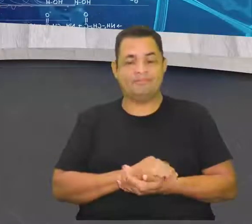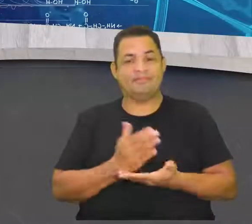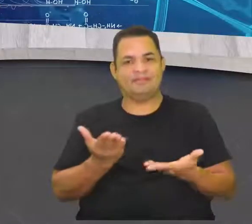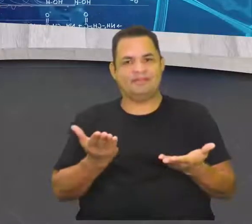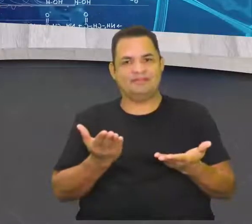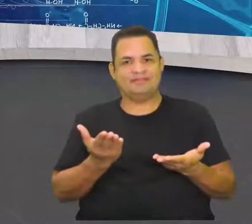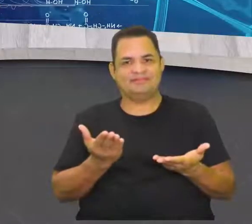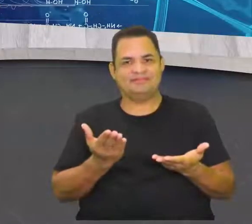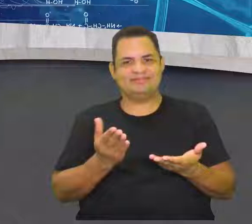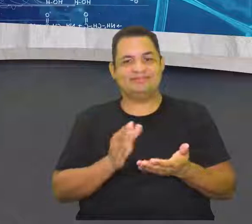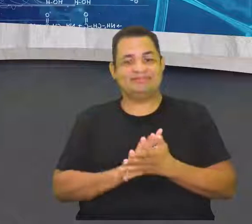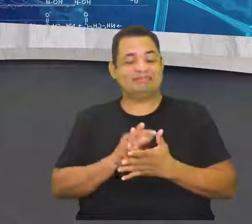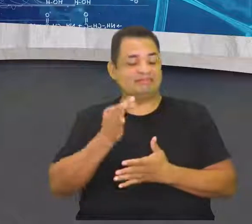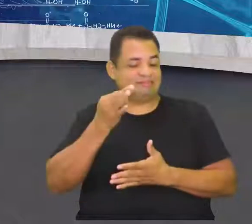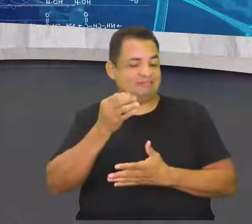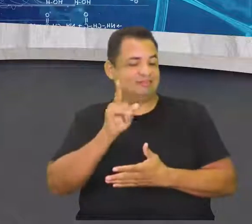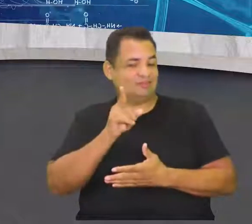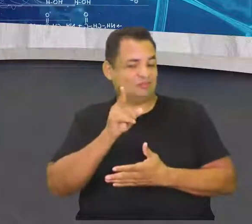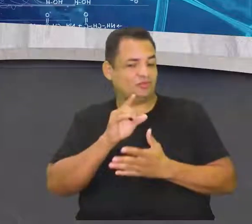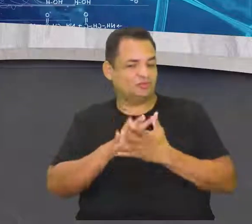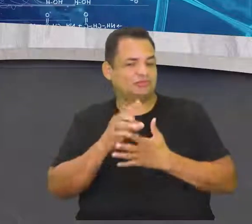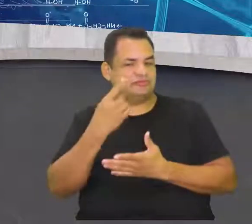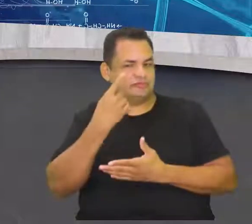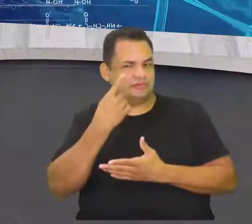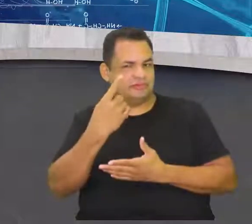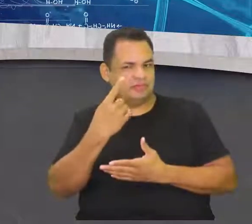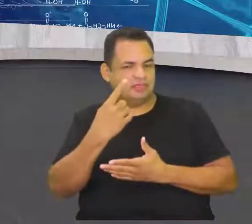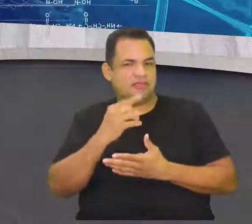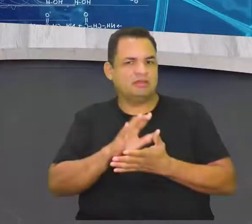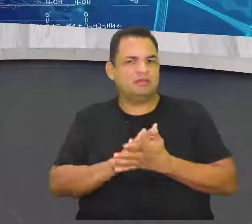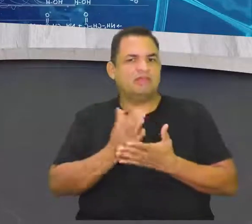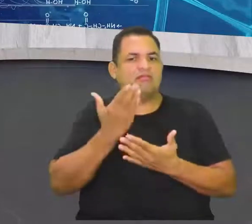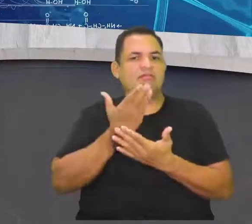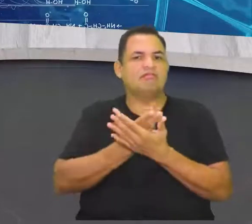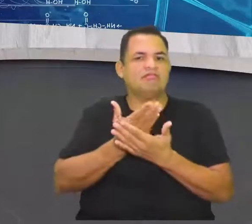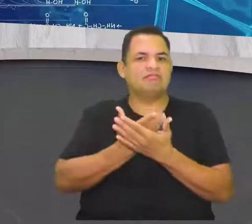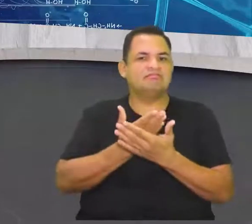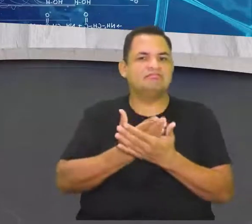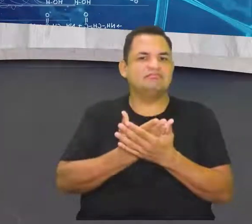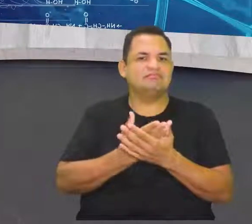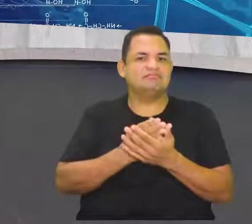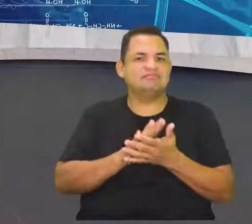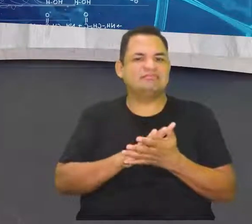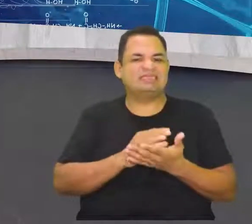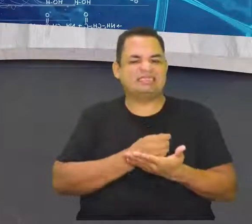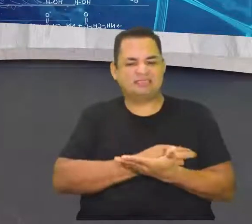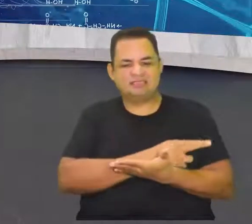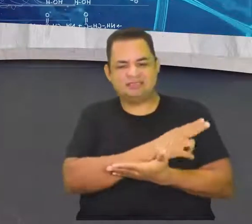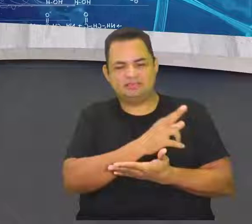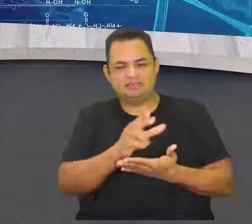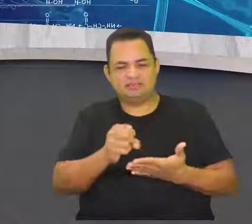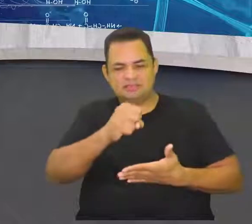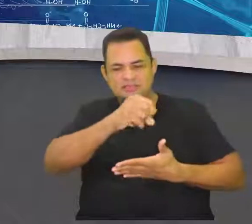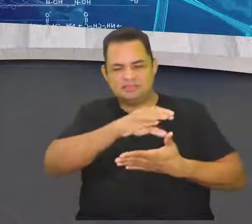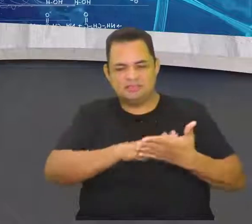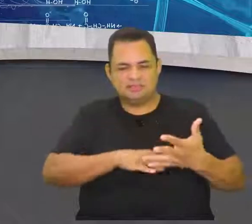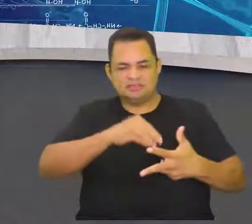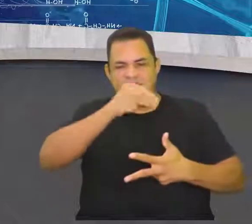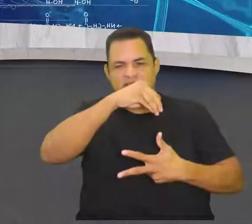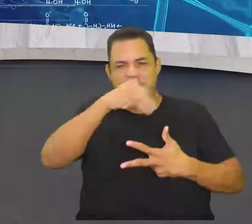Eu tenho certeza que muitos observaram que essa aulinha estava cheia de questões do